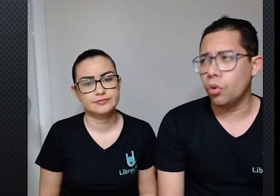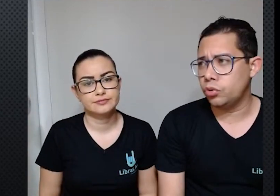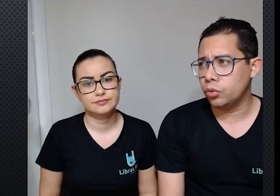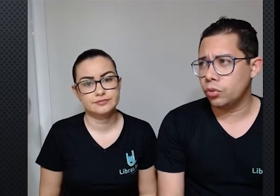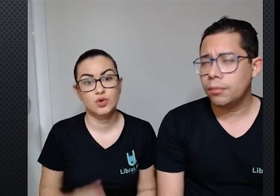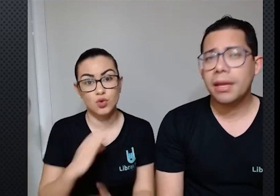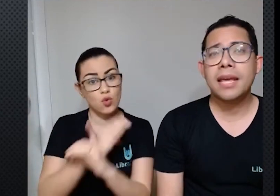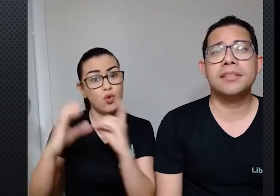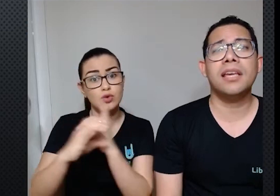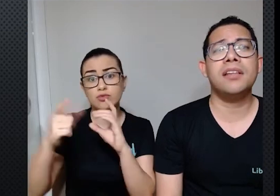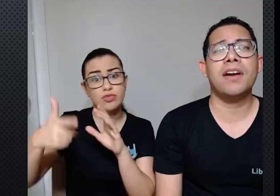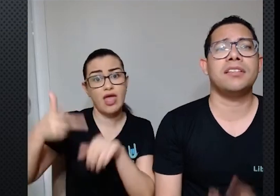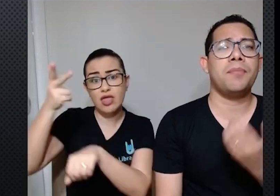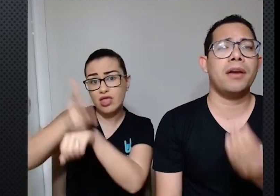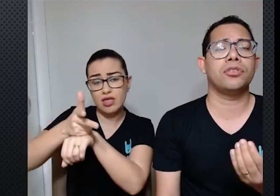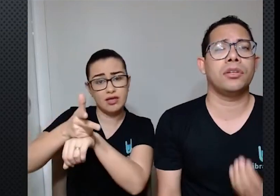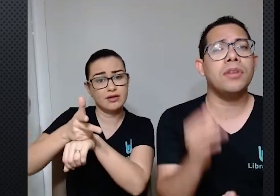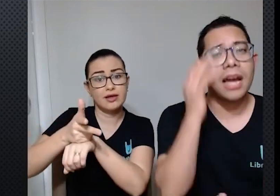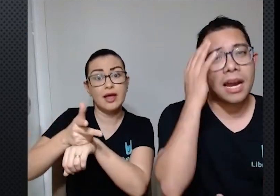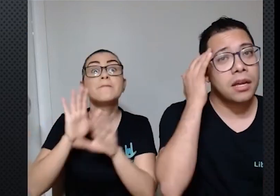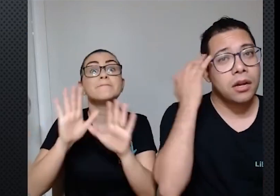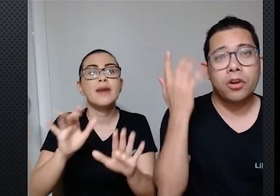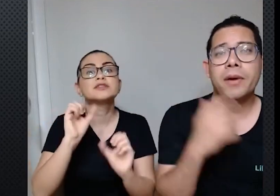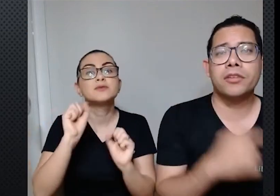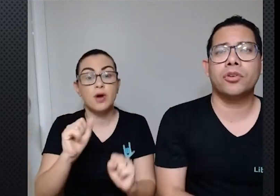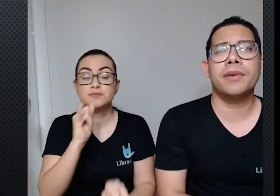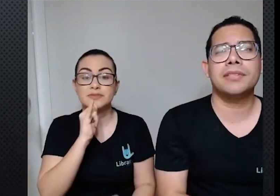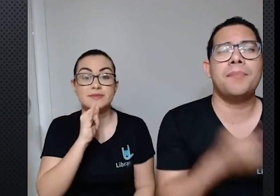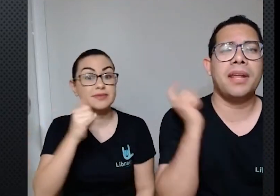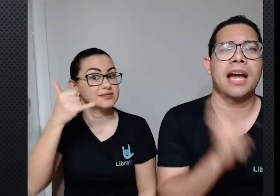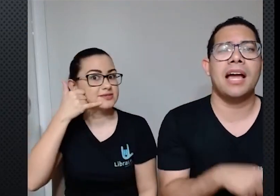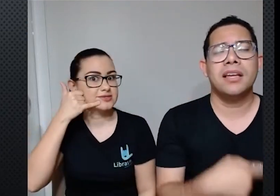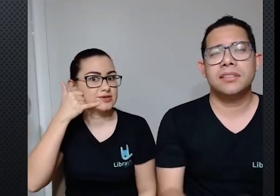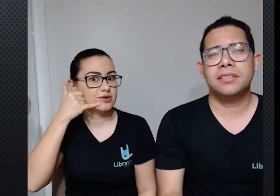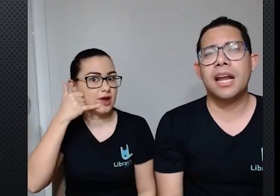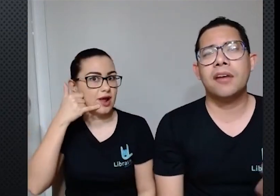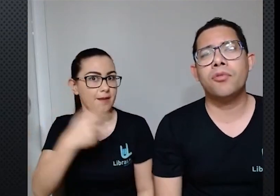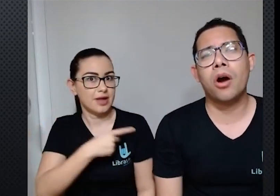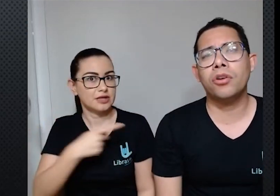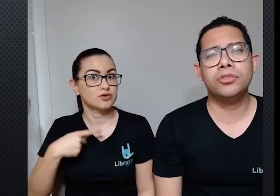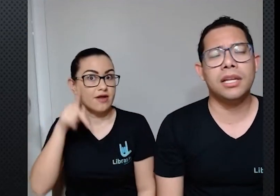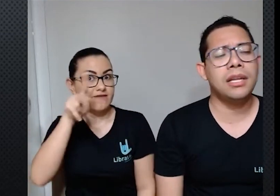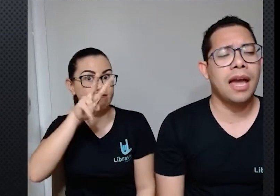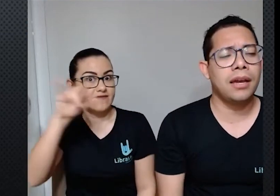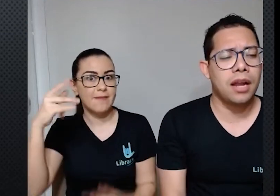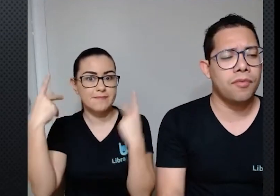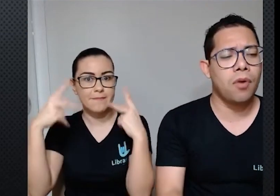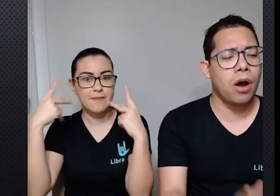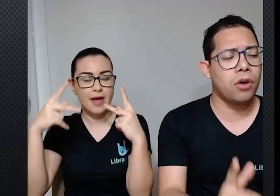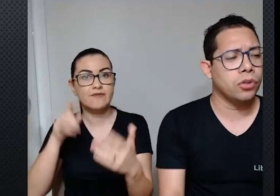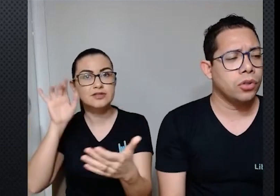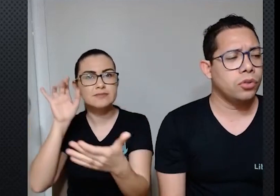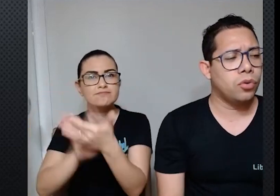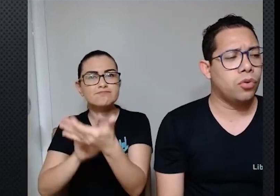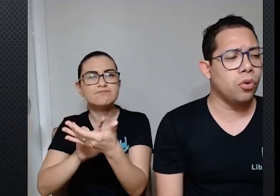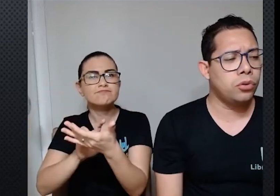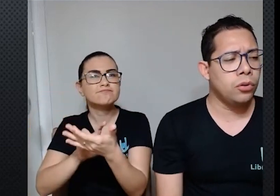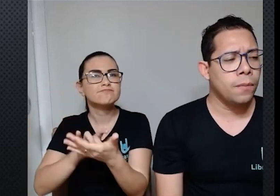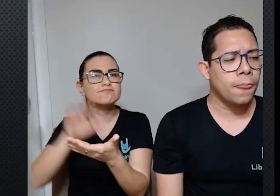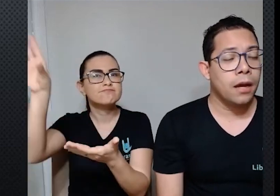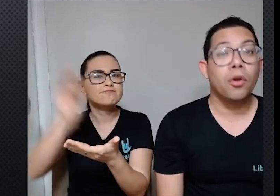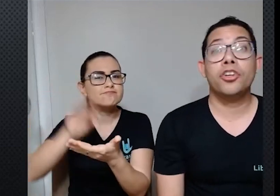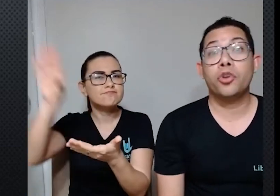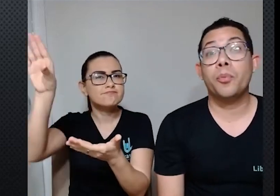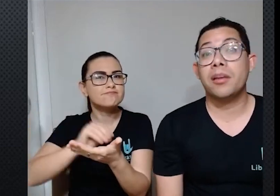o culto. Beleza, o que você faz? Você pega o seu celular, quando o pastor começar a pregar, você grava o áudio dele lá, grava o áudio do